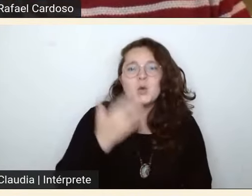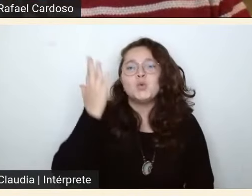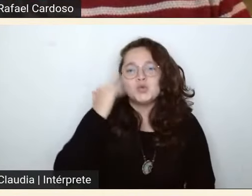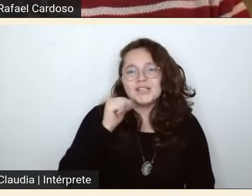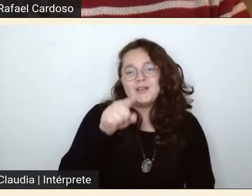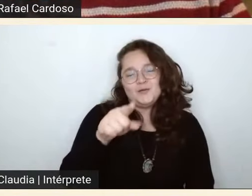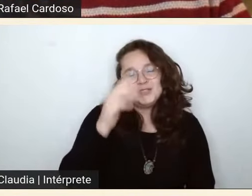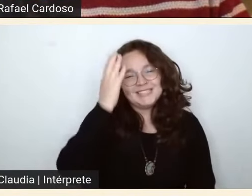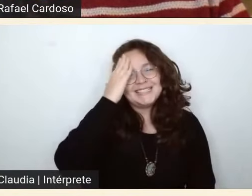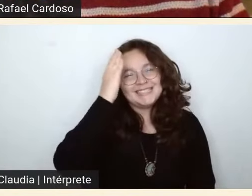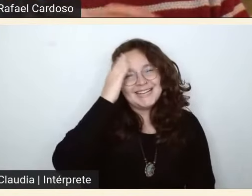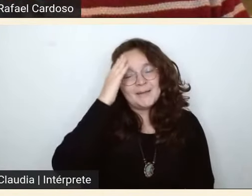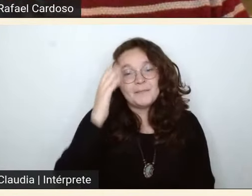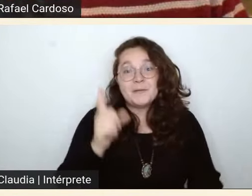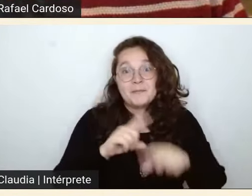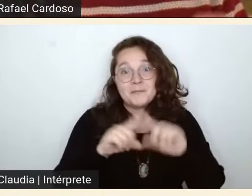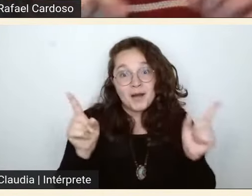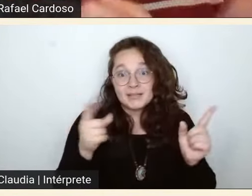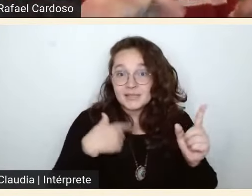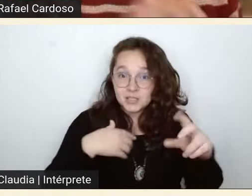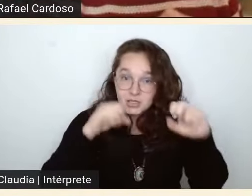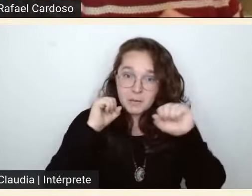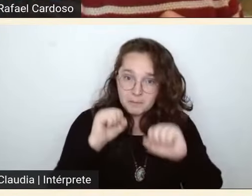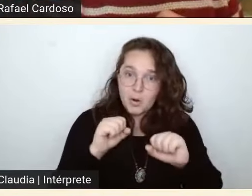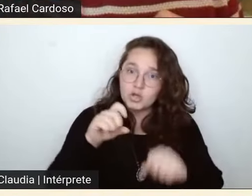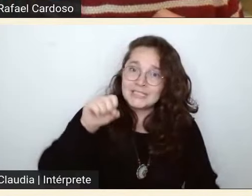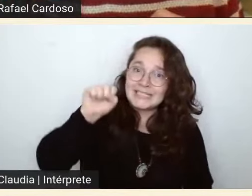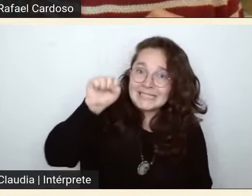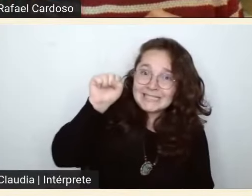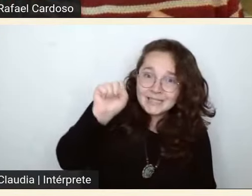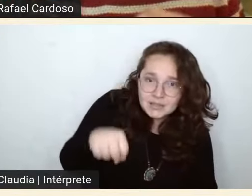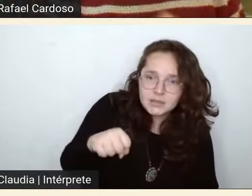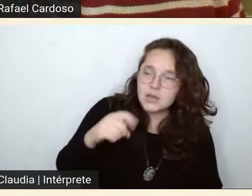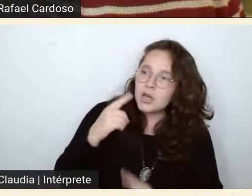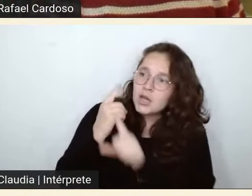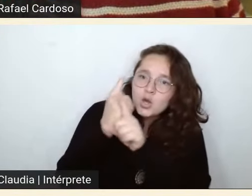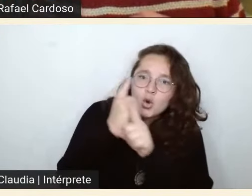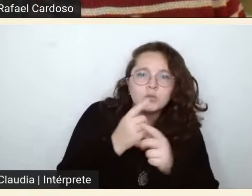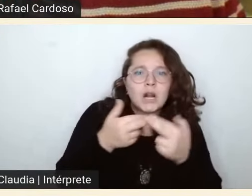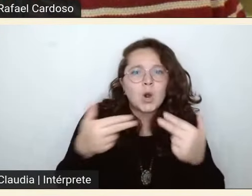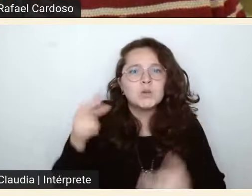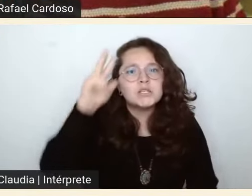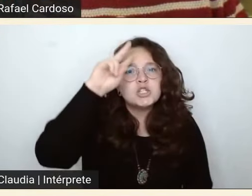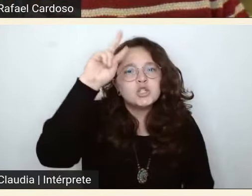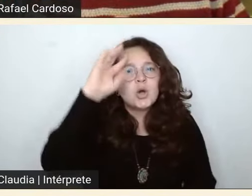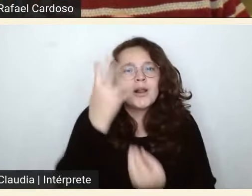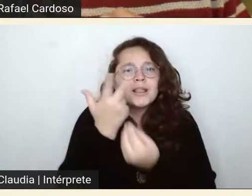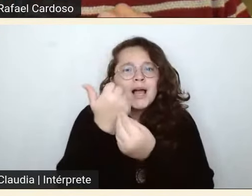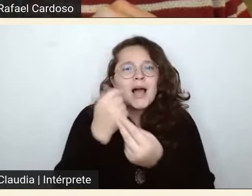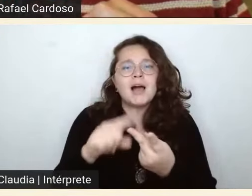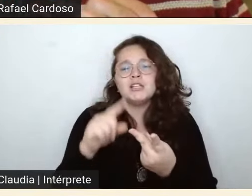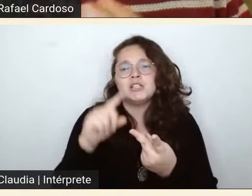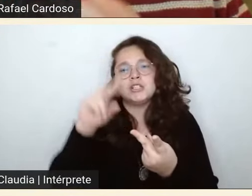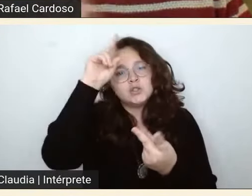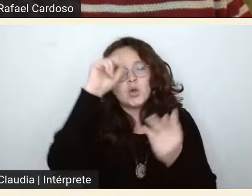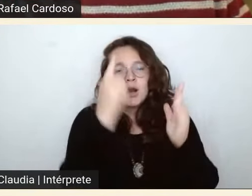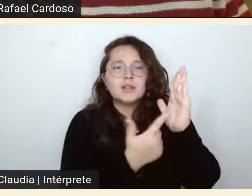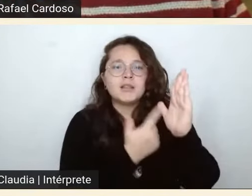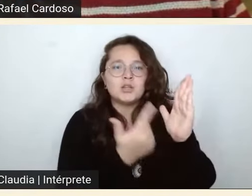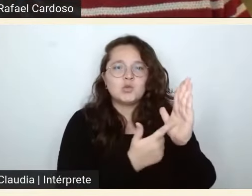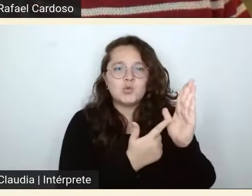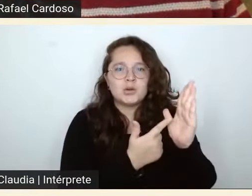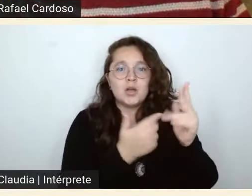disso, é totalmente possível a gente localizar outros pontos na história da arte ou na história da literatura que